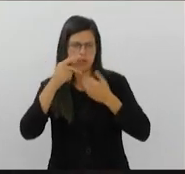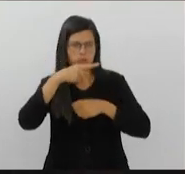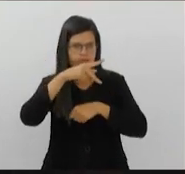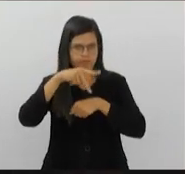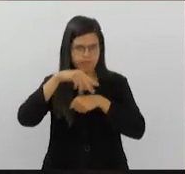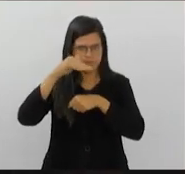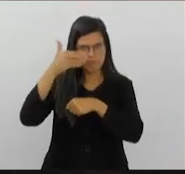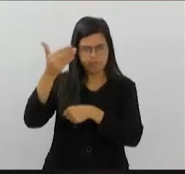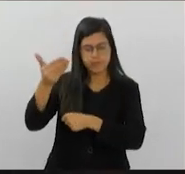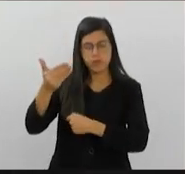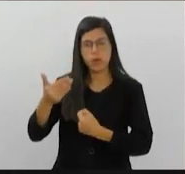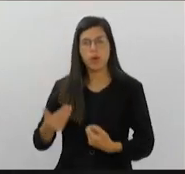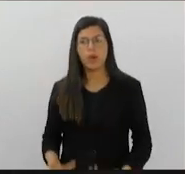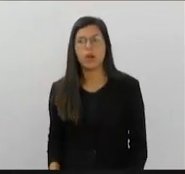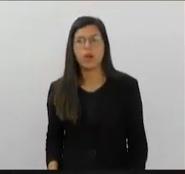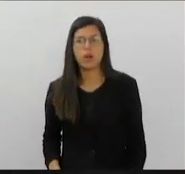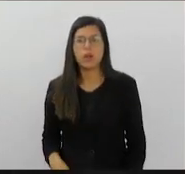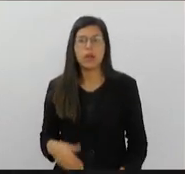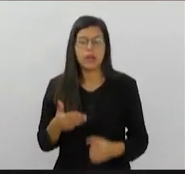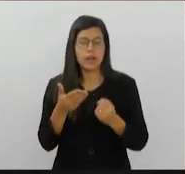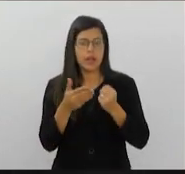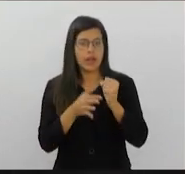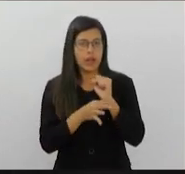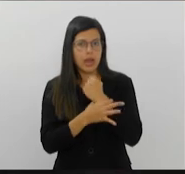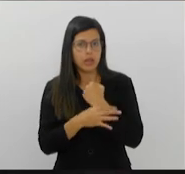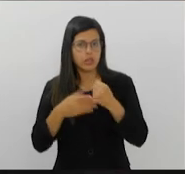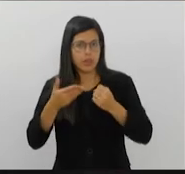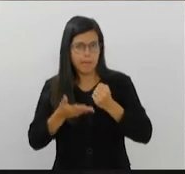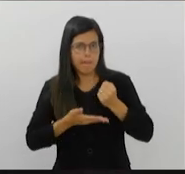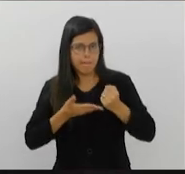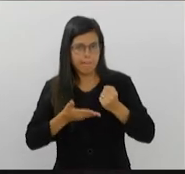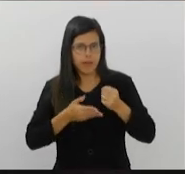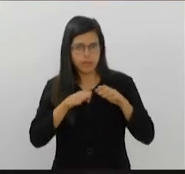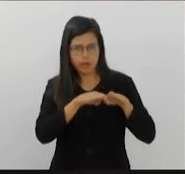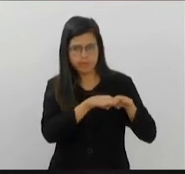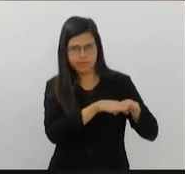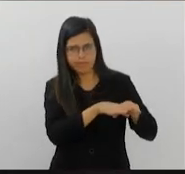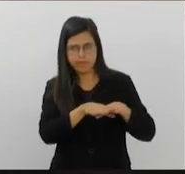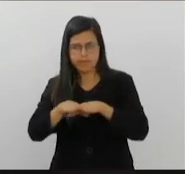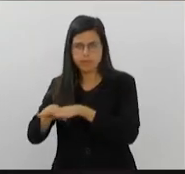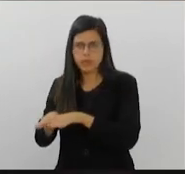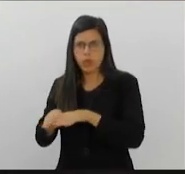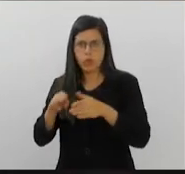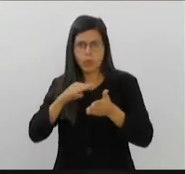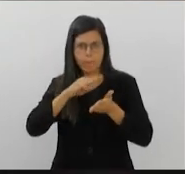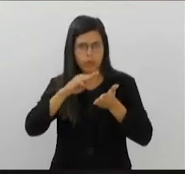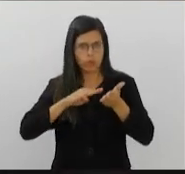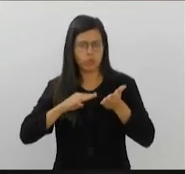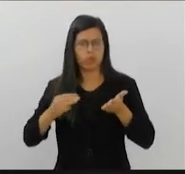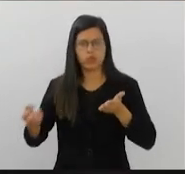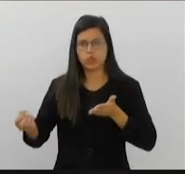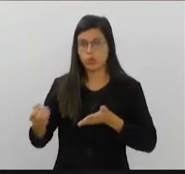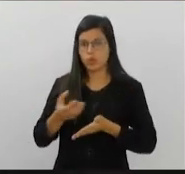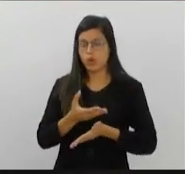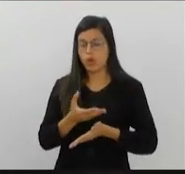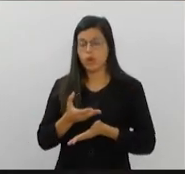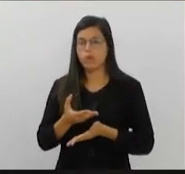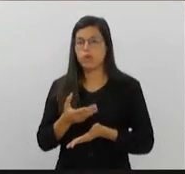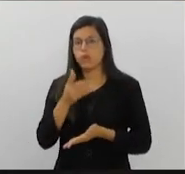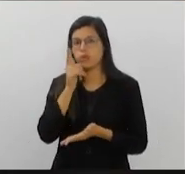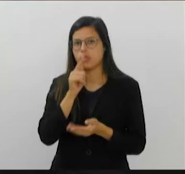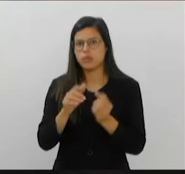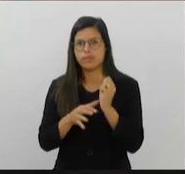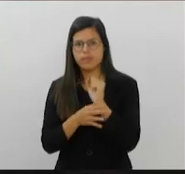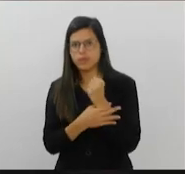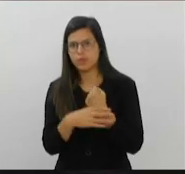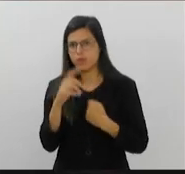após garantir essa base com essa equidade, de uma metodologia inovadora, a gente consegue garantir que